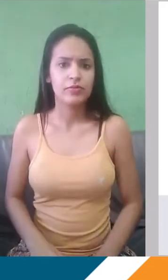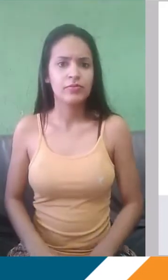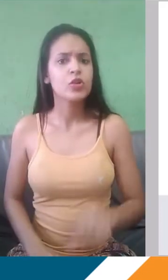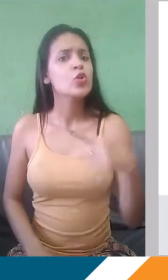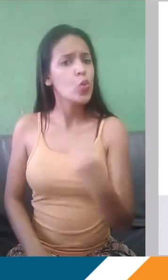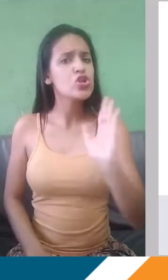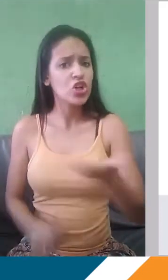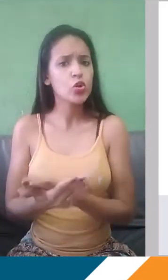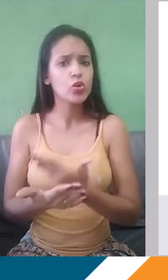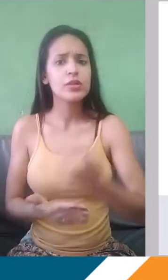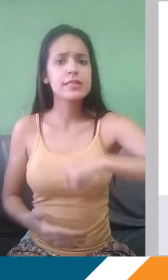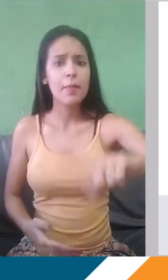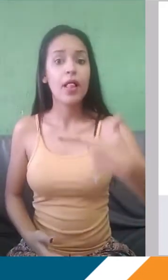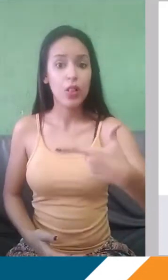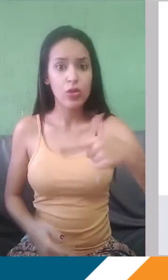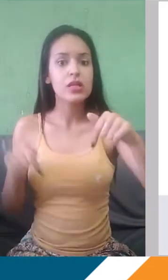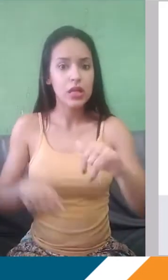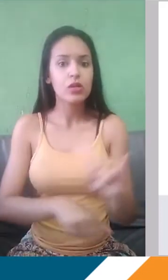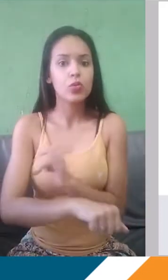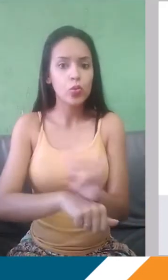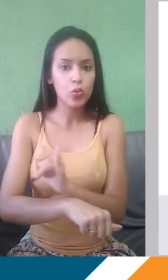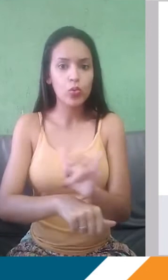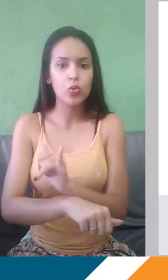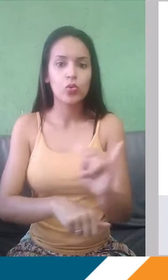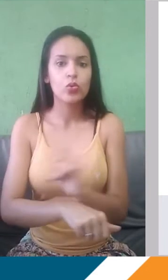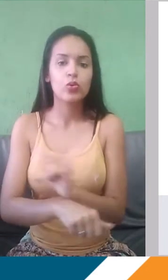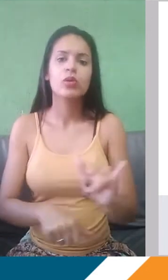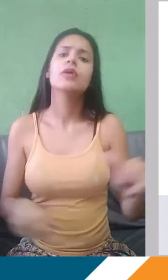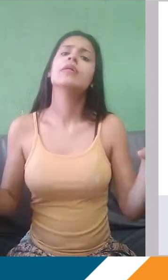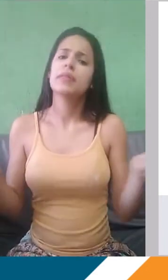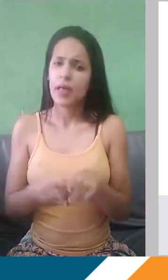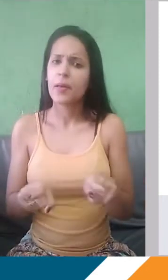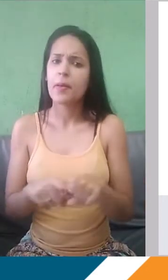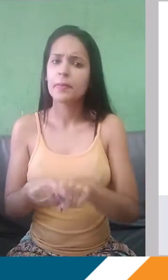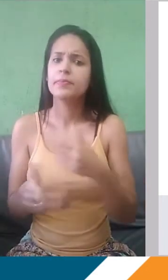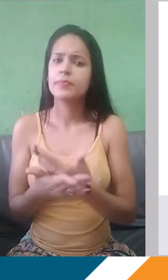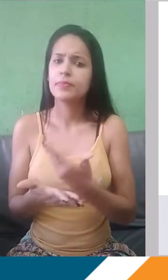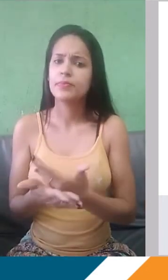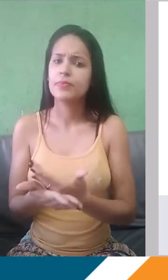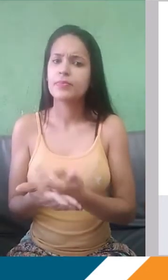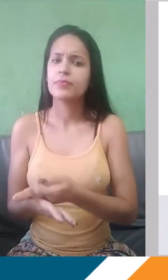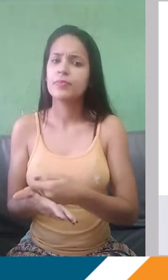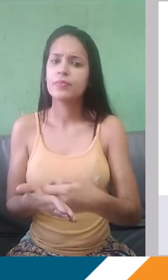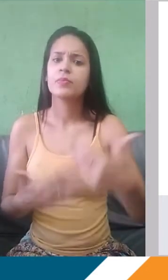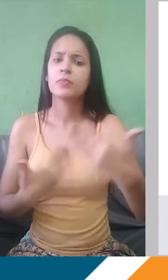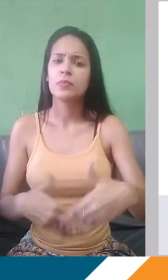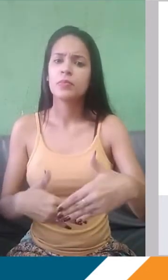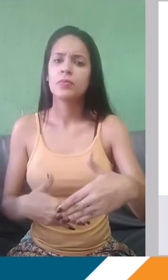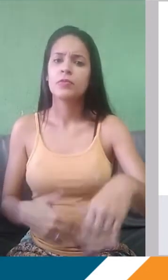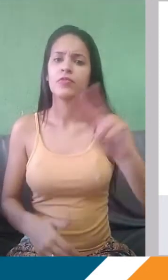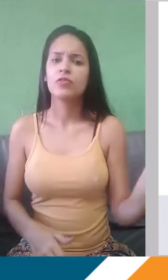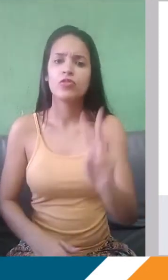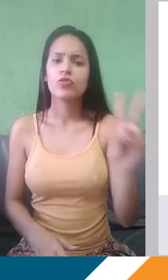está disponível no canal do PVS no YouTube, e analisar questões de vestibular, o texto base, os enunciados,